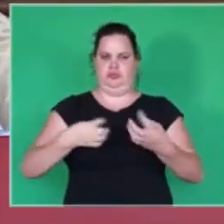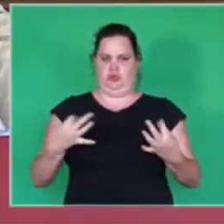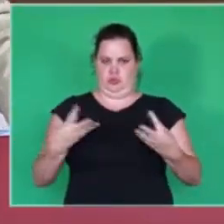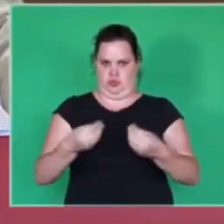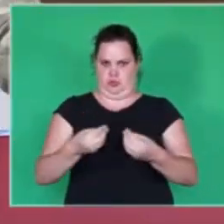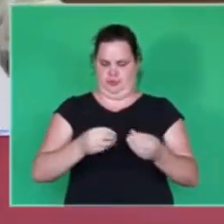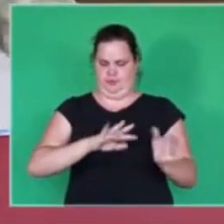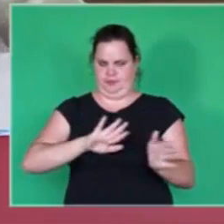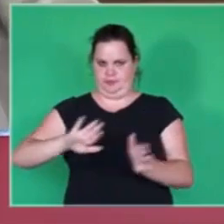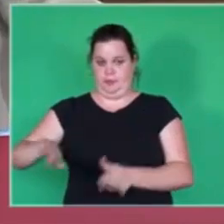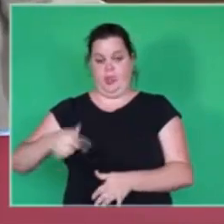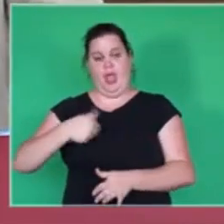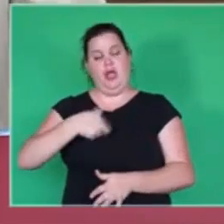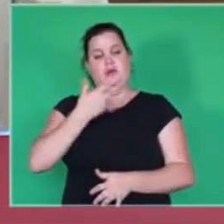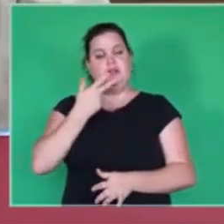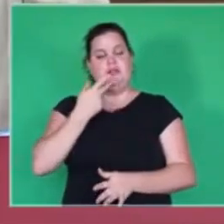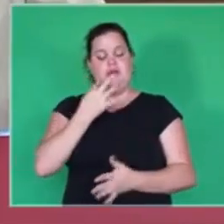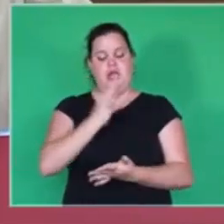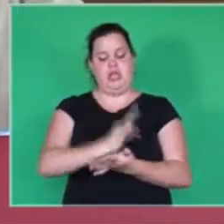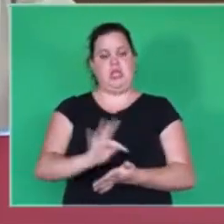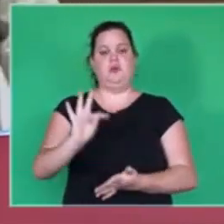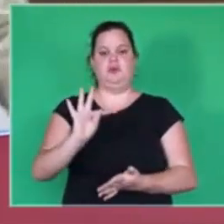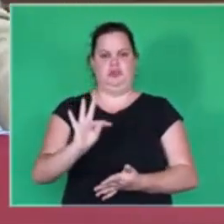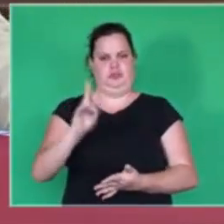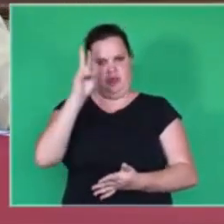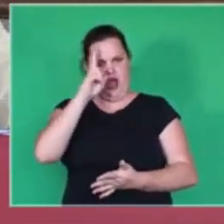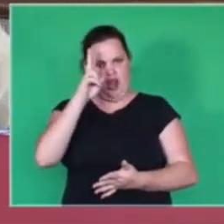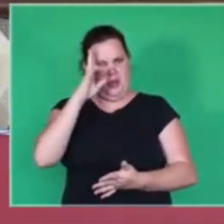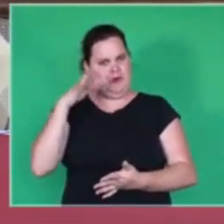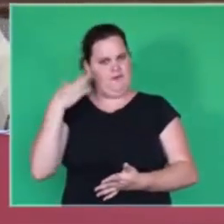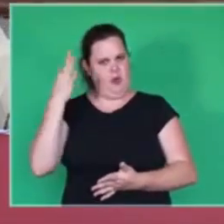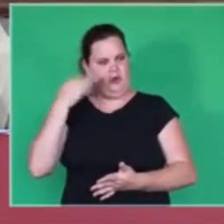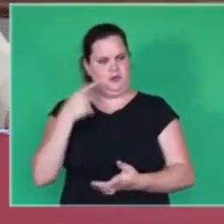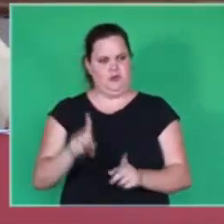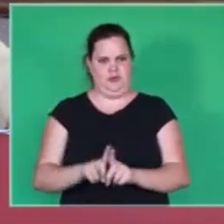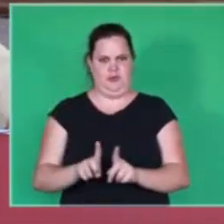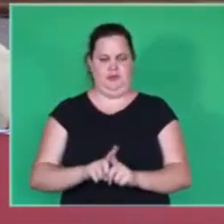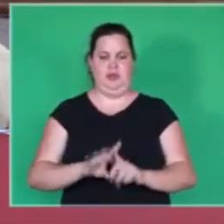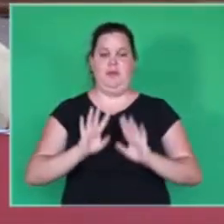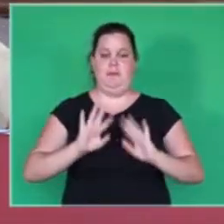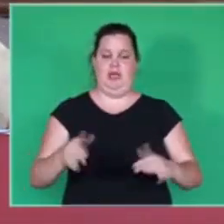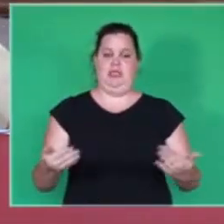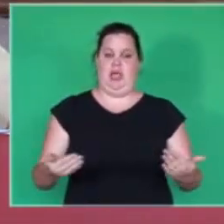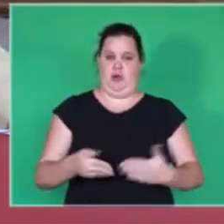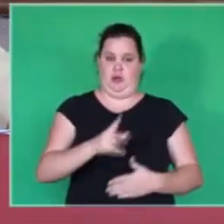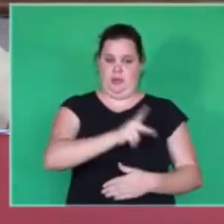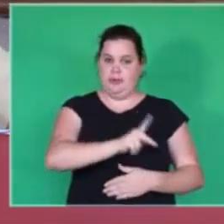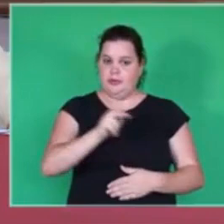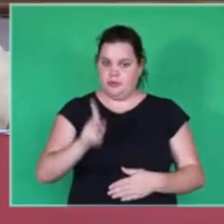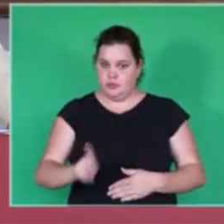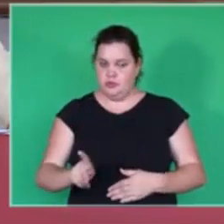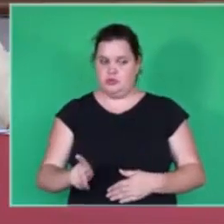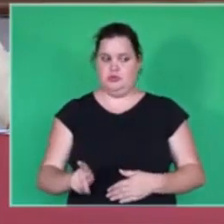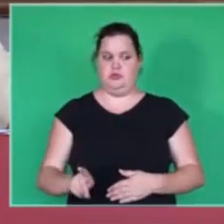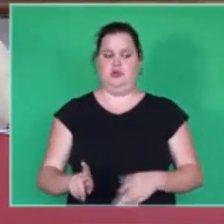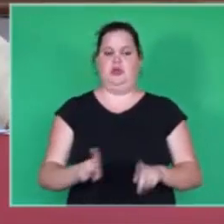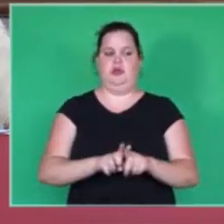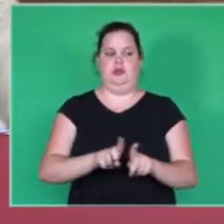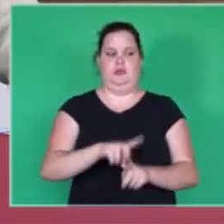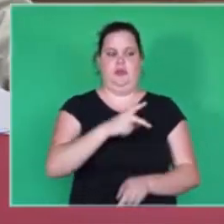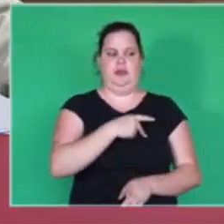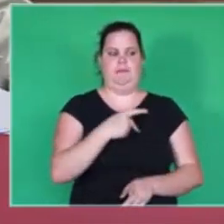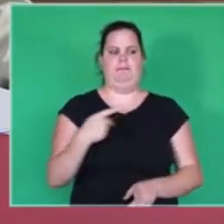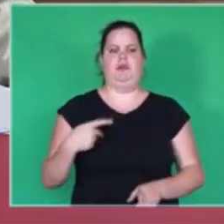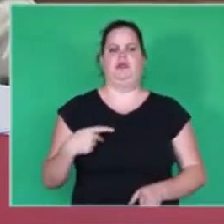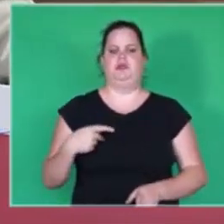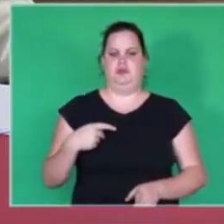teologia dos filósofos. Porque agora as professoras e os nossos pastores